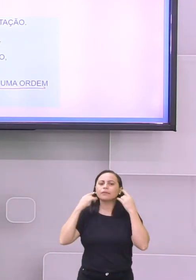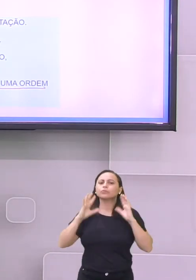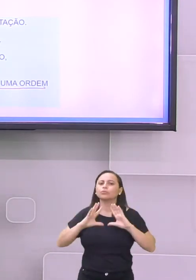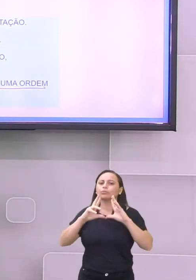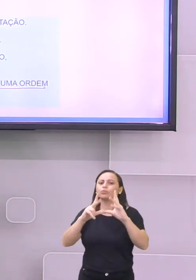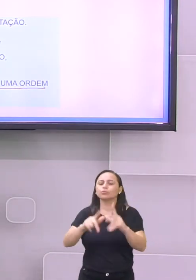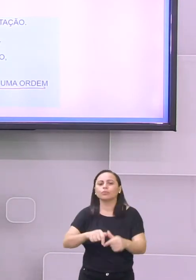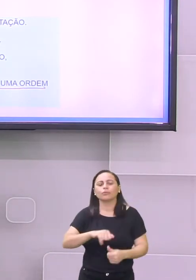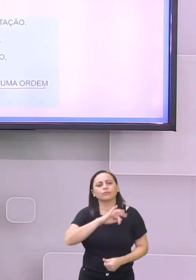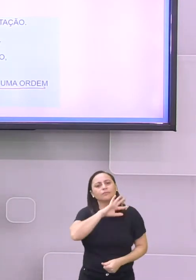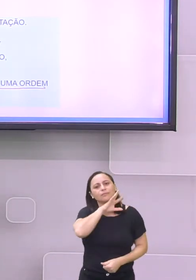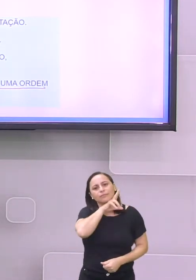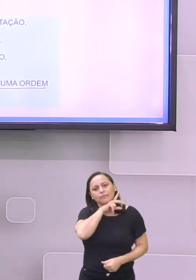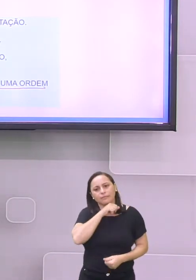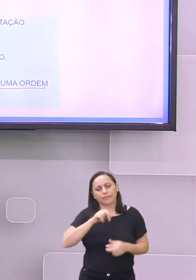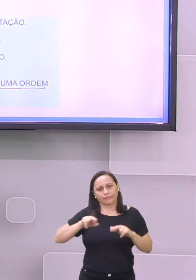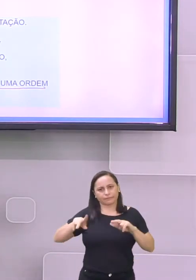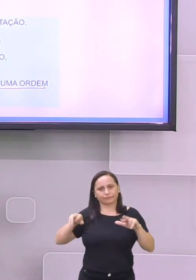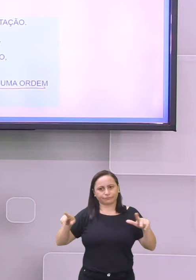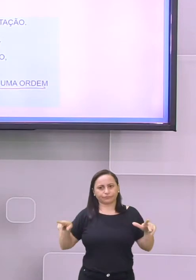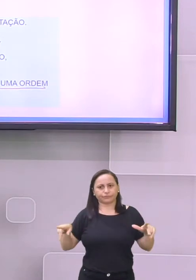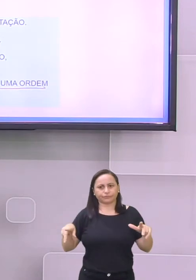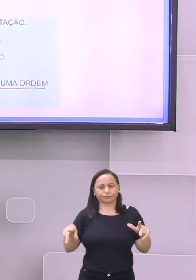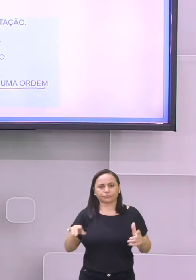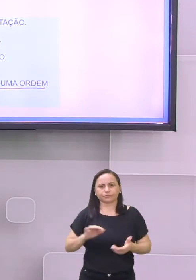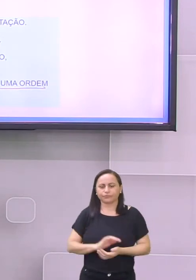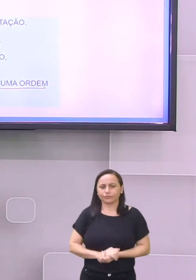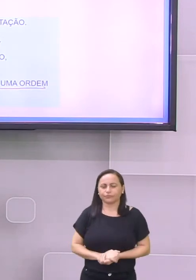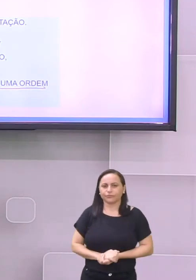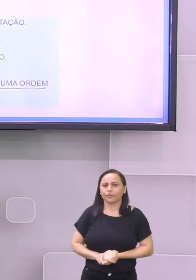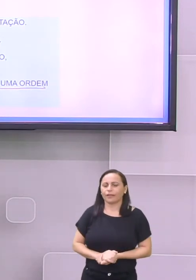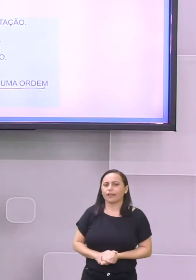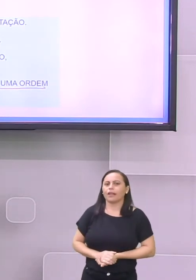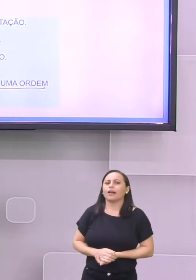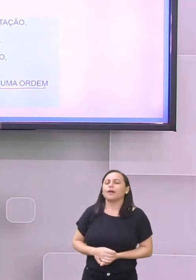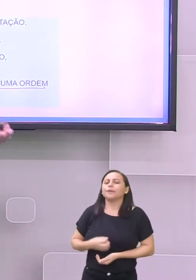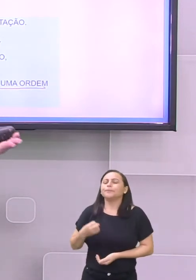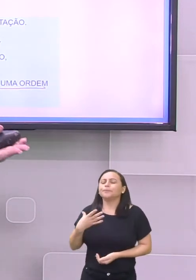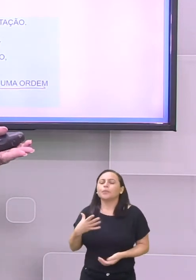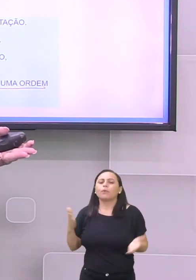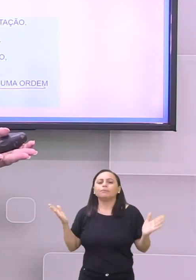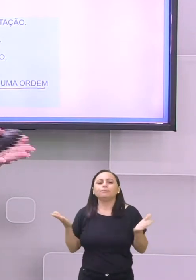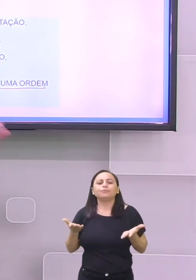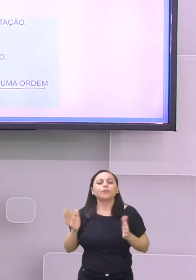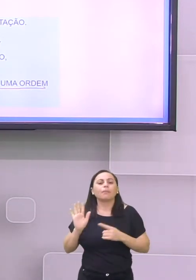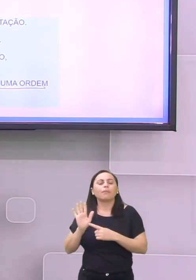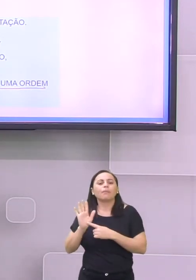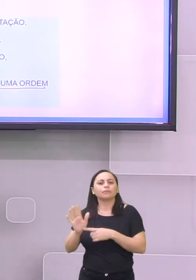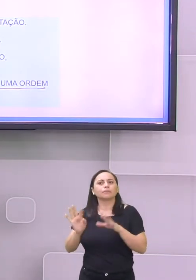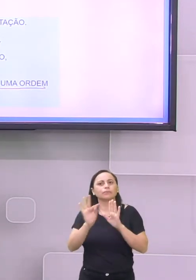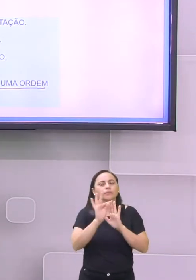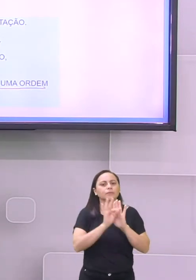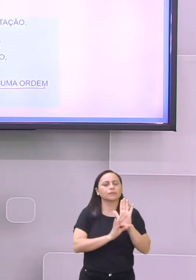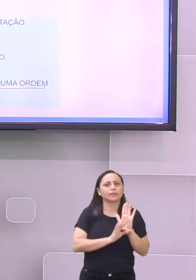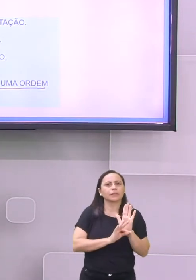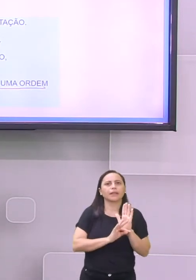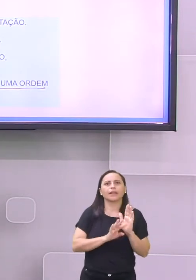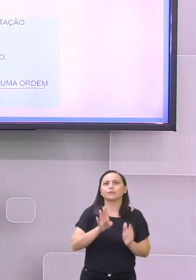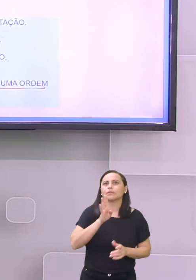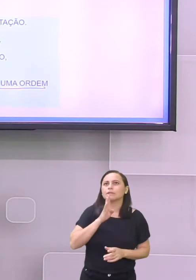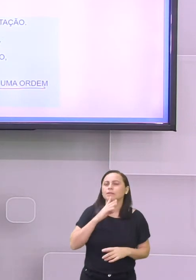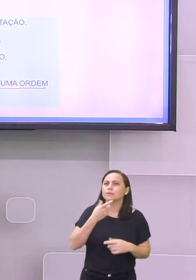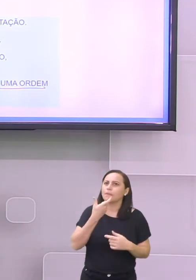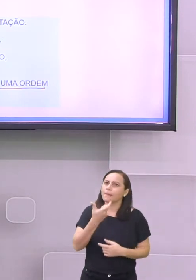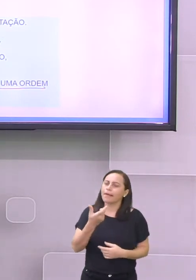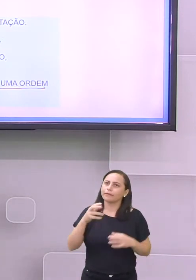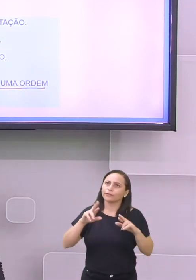os animais. Bom, nós já falamos sobre o nosso texto, já conhecemos as palavras um pouquinho diferentes.